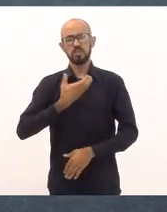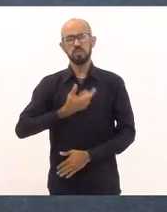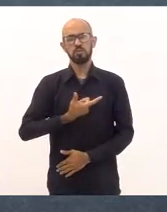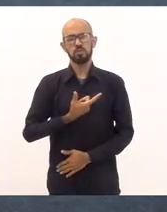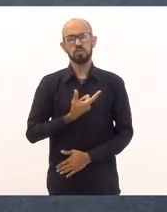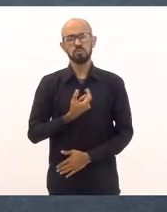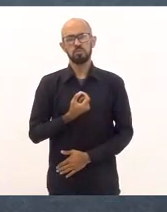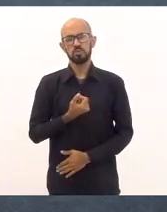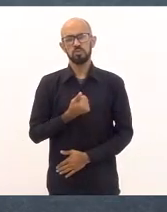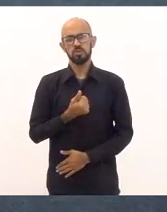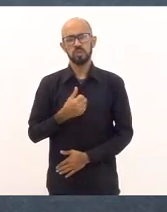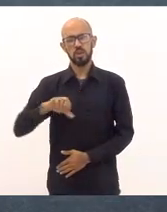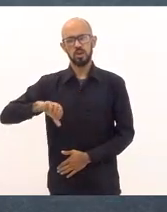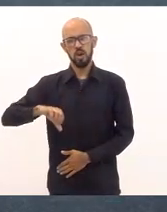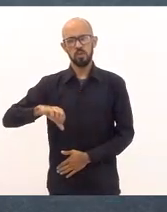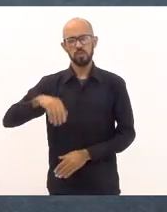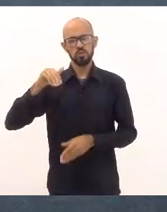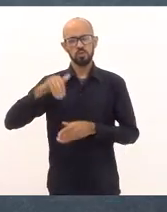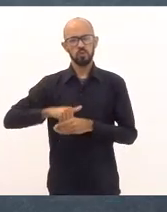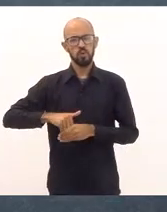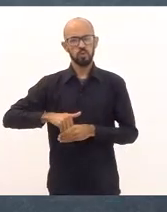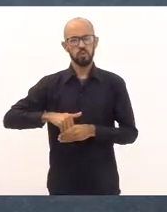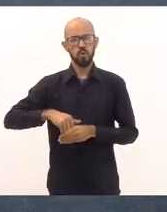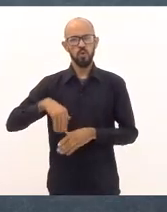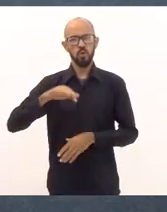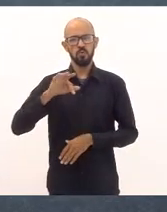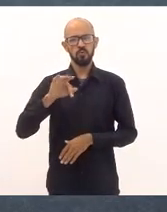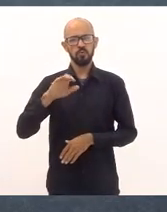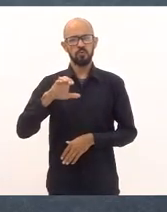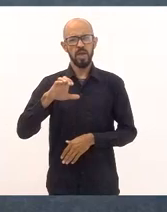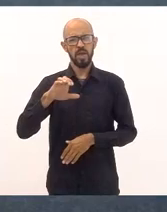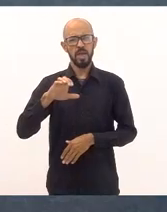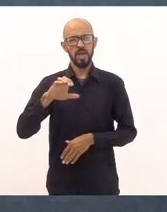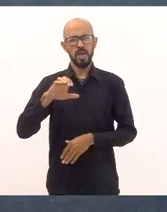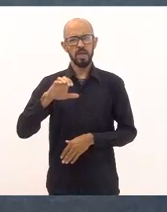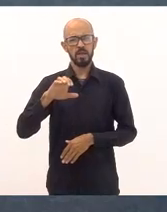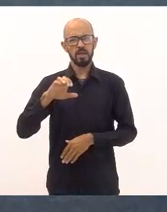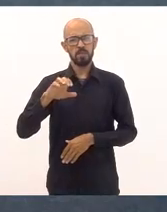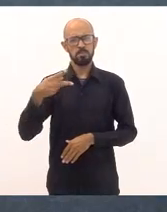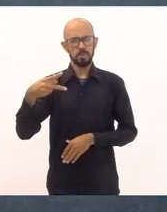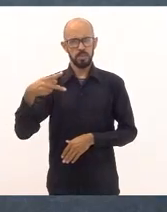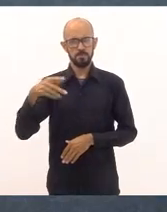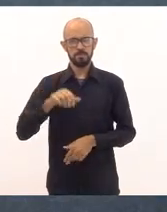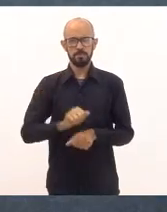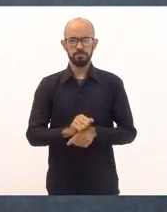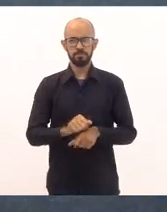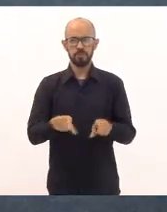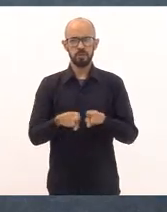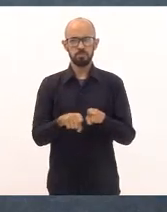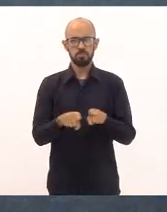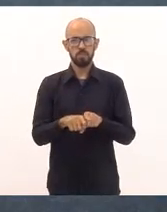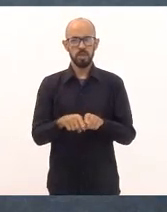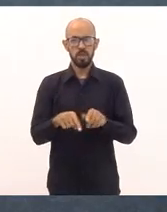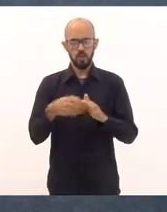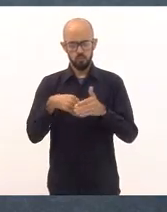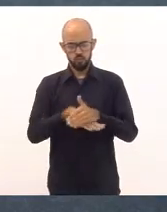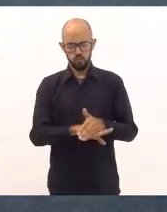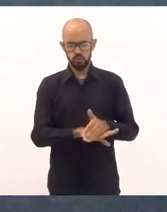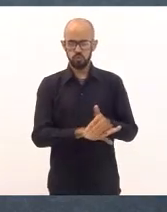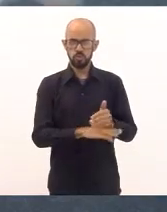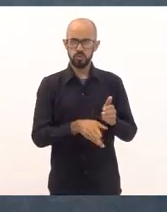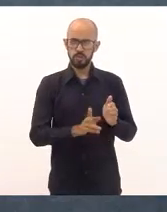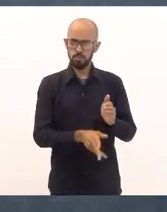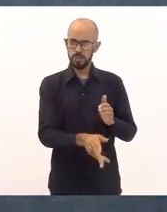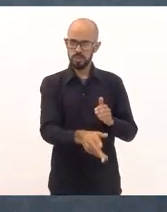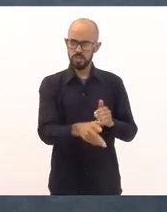o FECP, votamos o antigo FEF, que é o Fundo de Estabilização Fiscal, e a gente